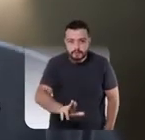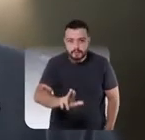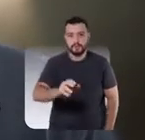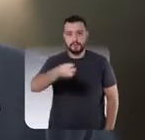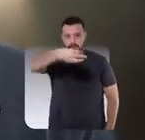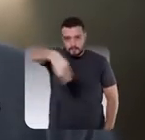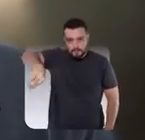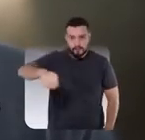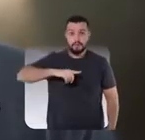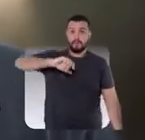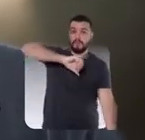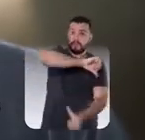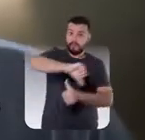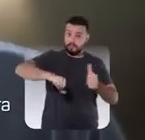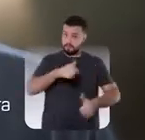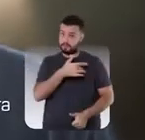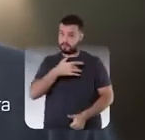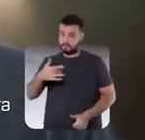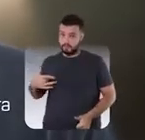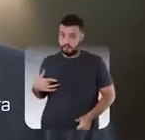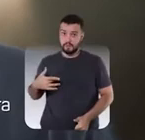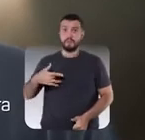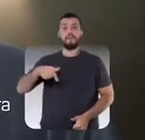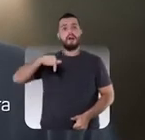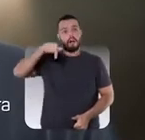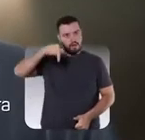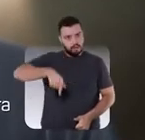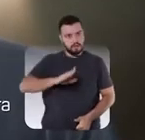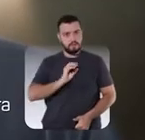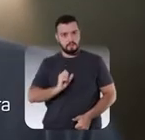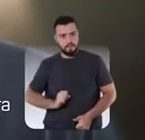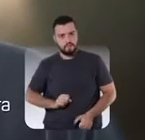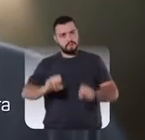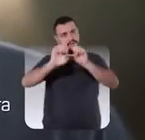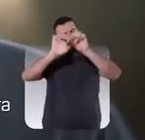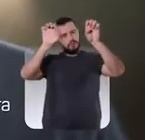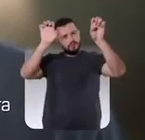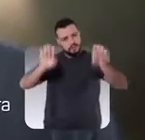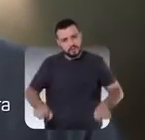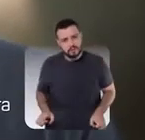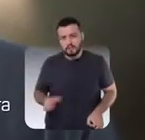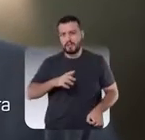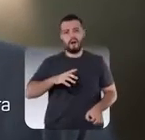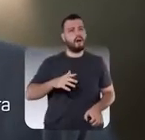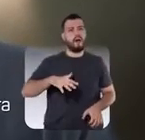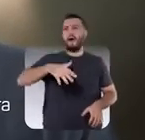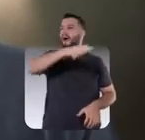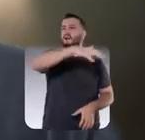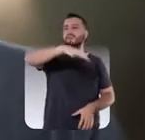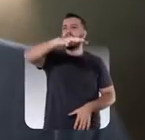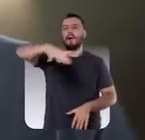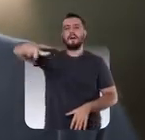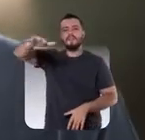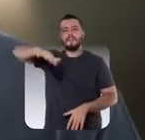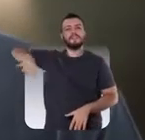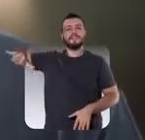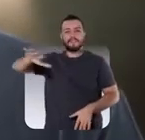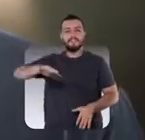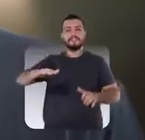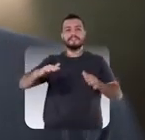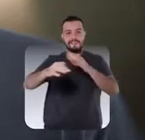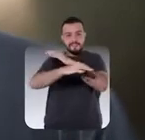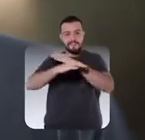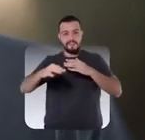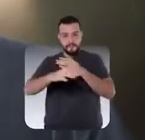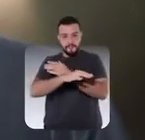que revolucionou a saúde de Balsas, revolucionou a infraestrutura, revolucionou vários setores da prefeitura e, mais do que